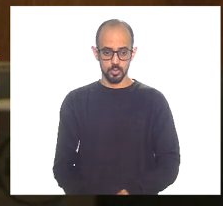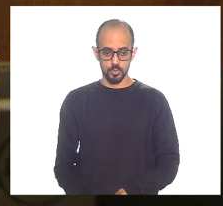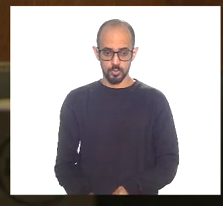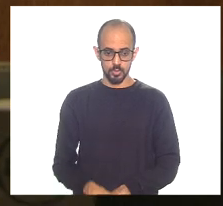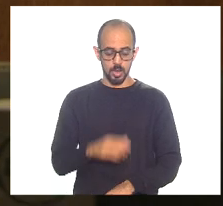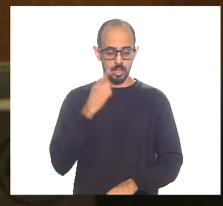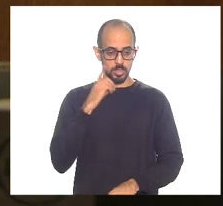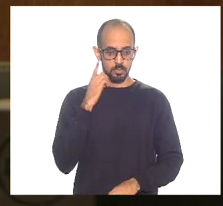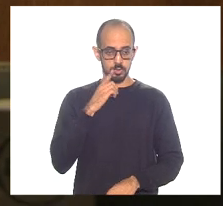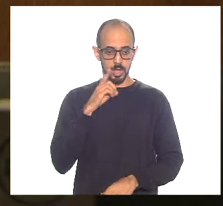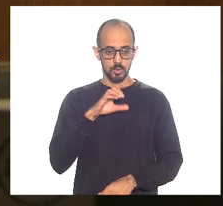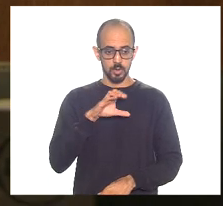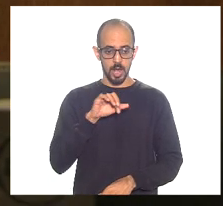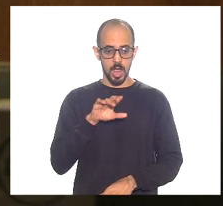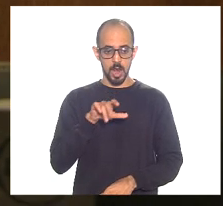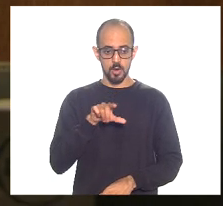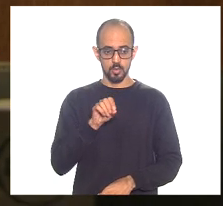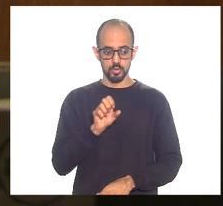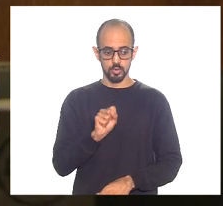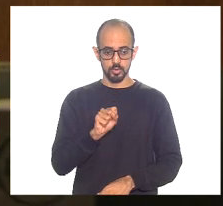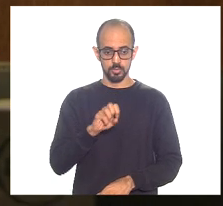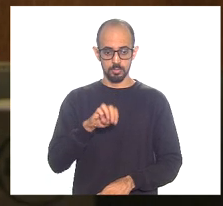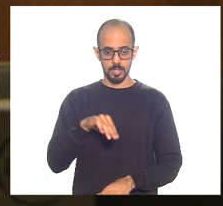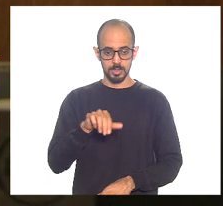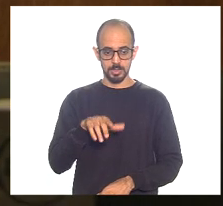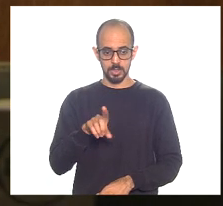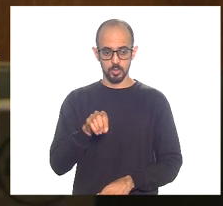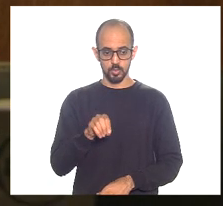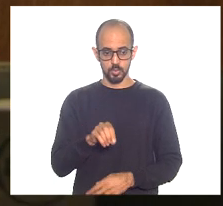Deputado Carlos Macedo.